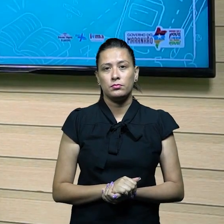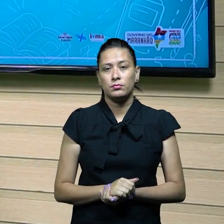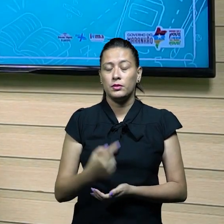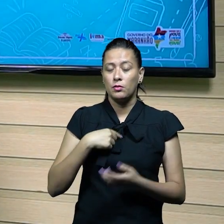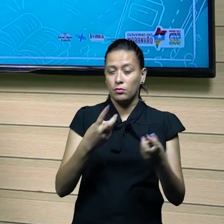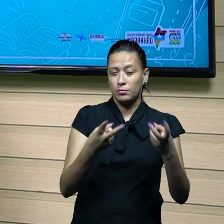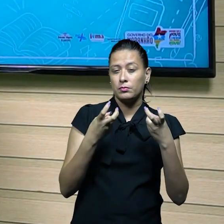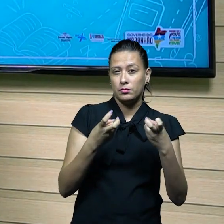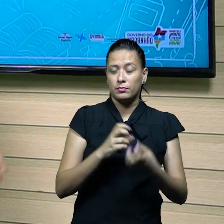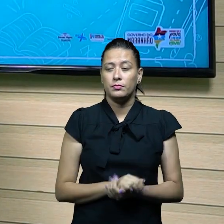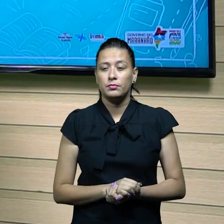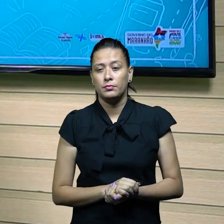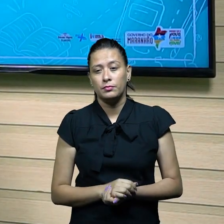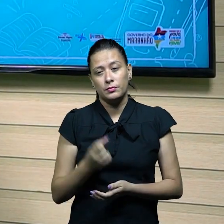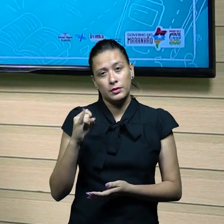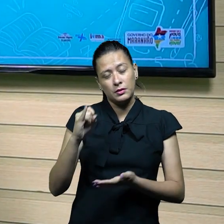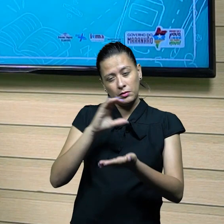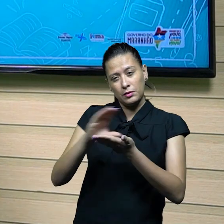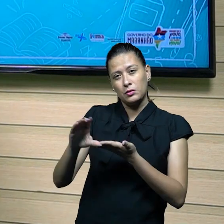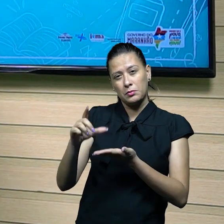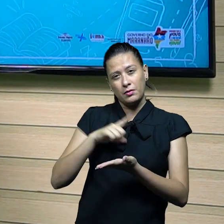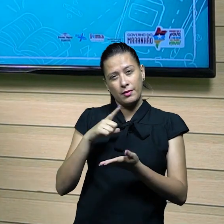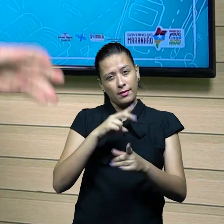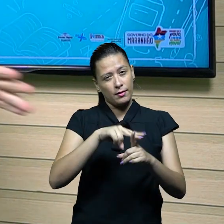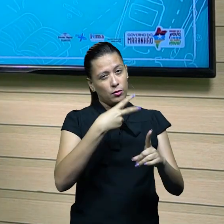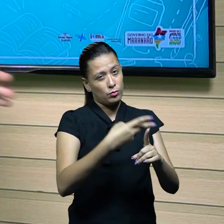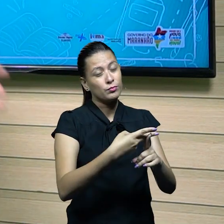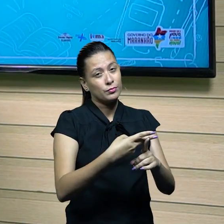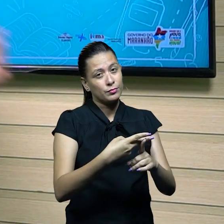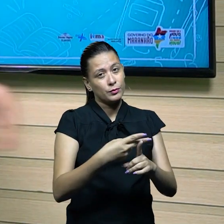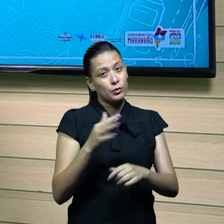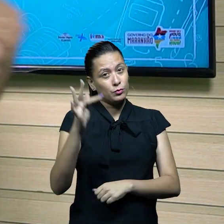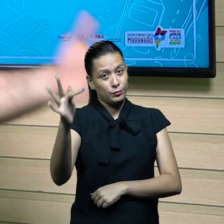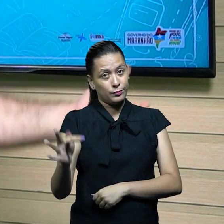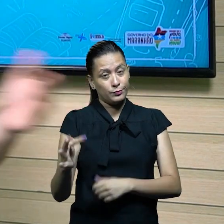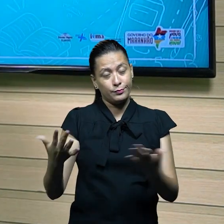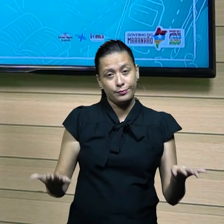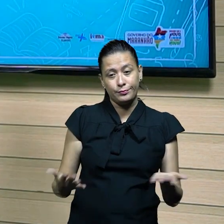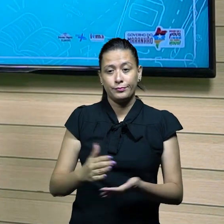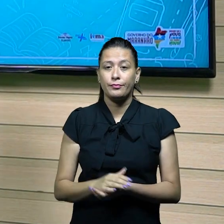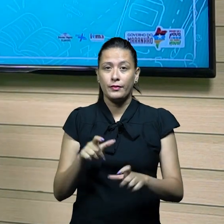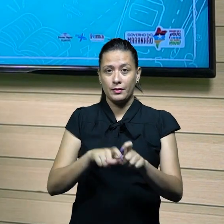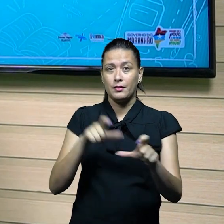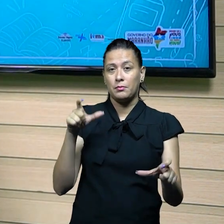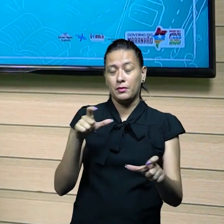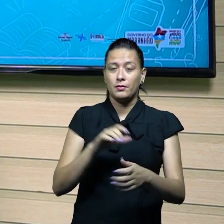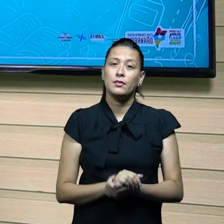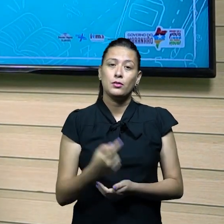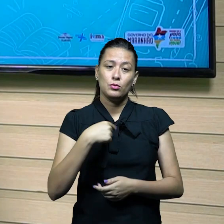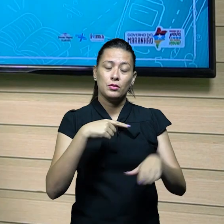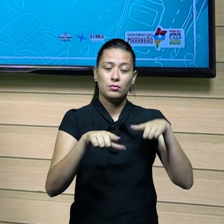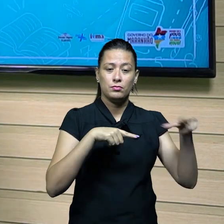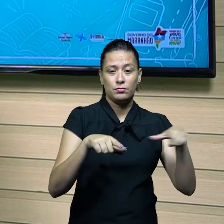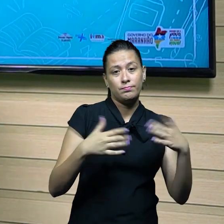aquele investimento, será que ele vai me dar lucro para frente daqui a alguns anos, daqui a alguns meses, independente da minha análise do meu período que eu vou trabalhar, tá bem? Ou ele vai